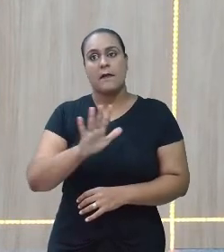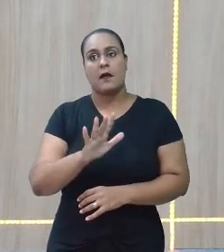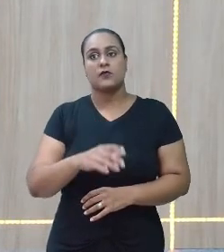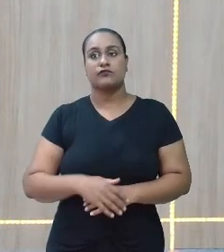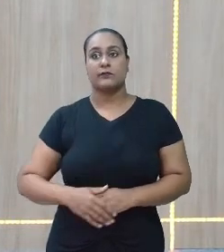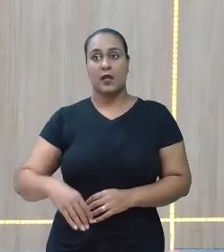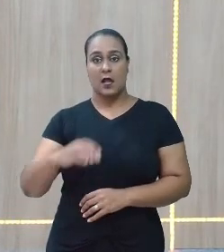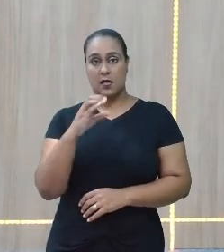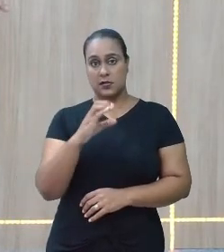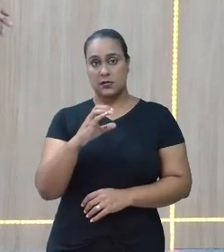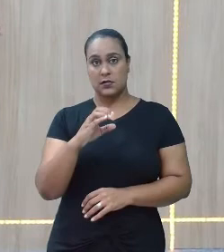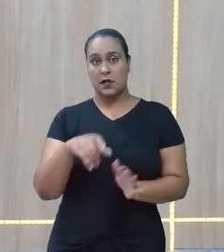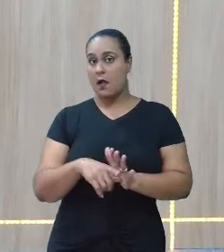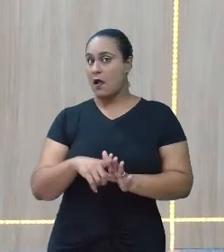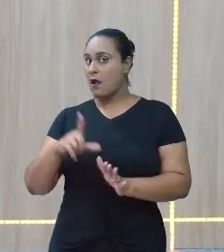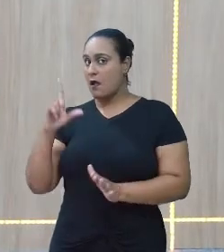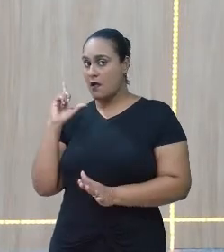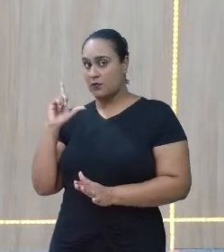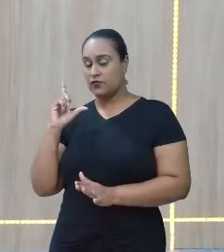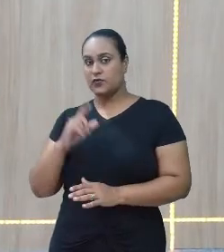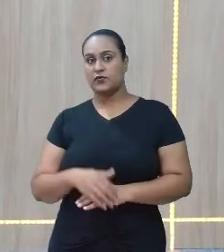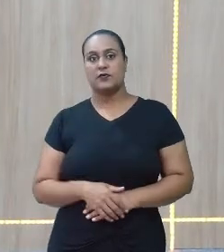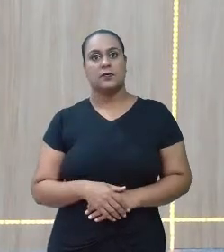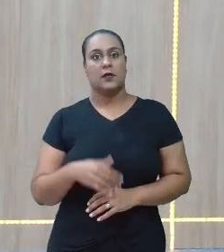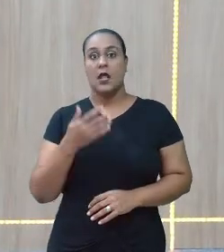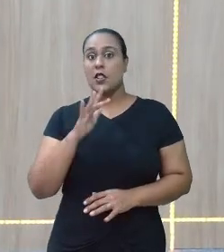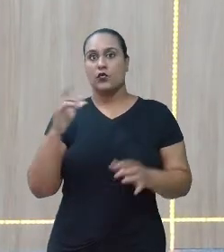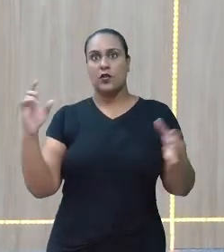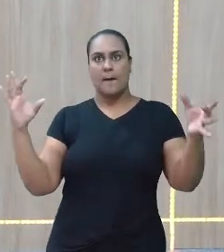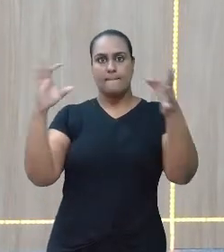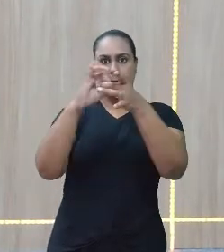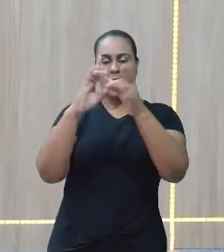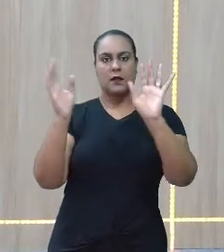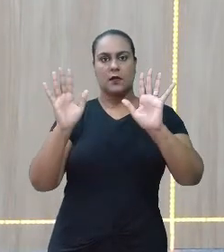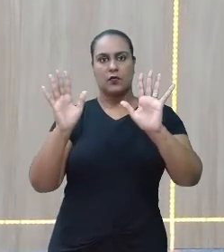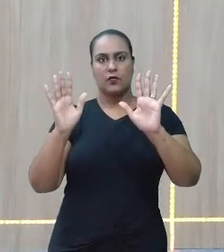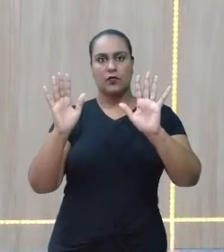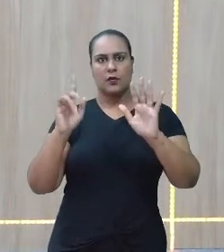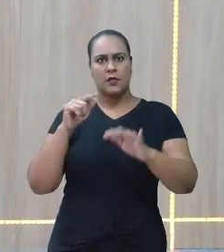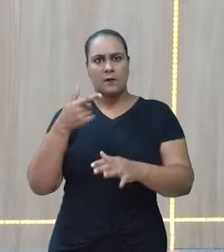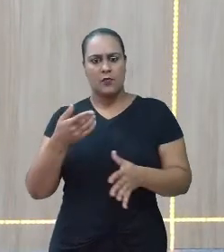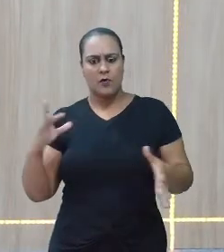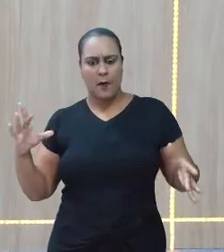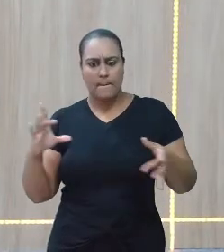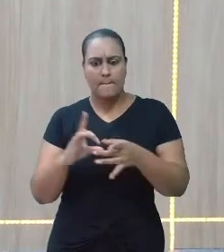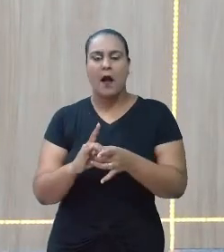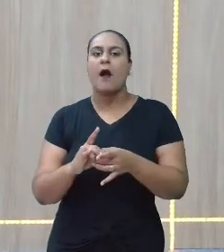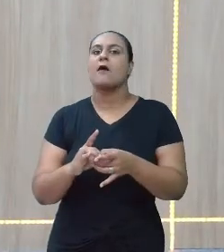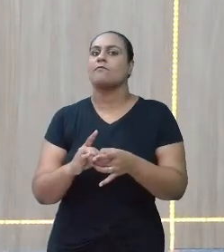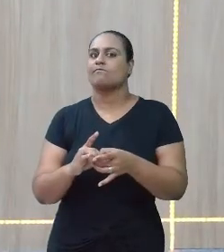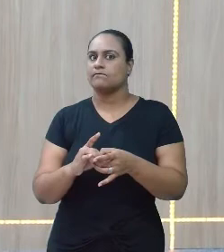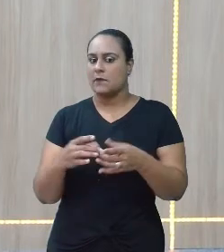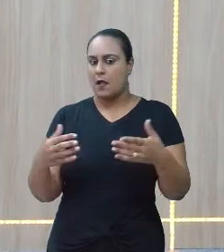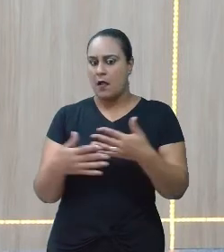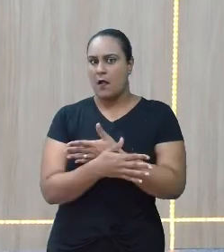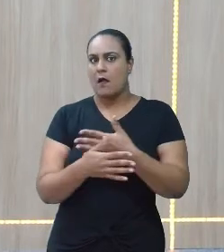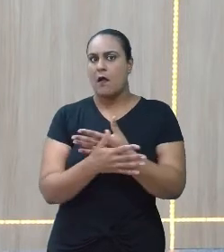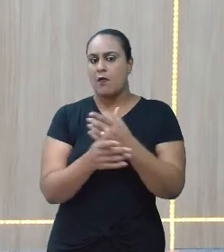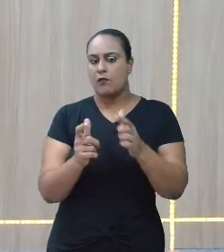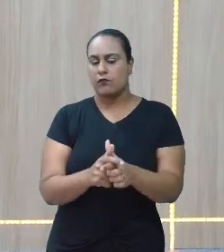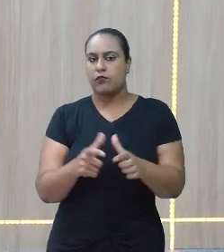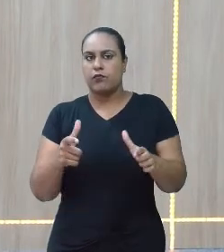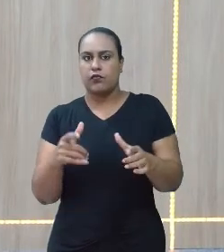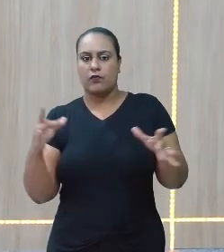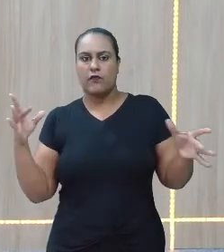C, que antes não era urbanizada, vai se urbanizar justamente formando o